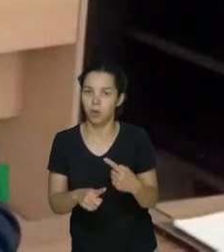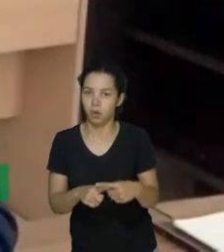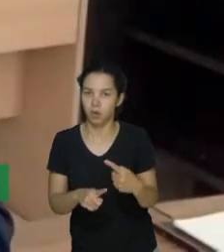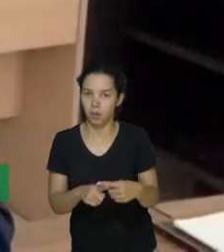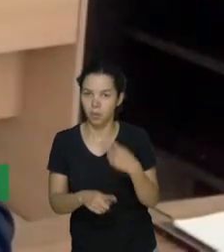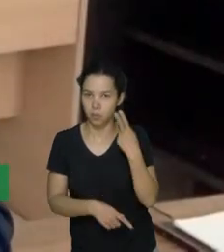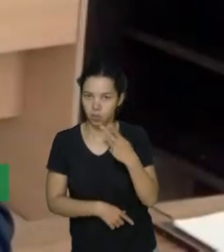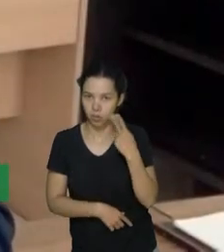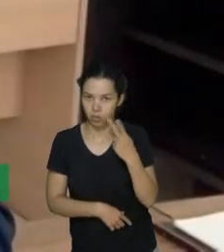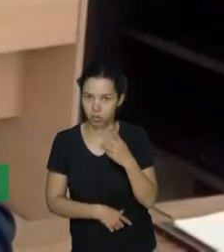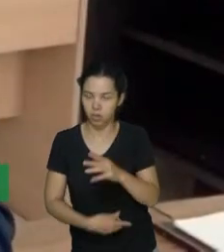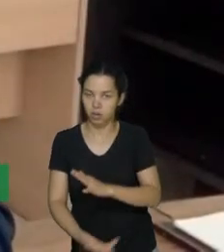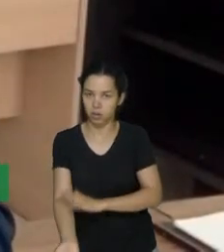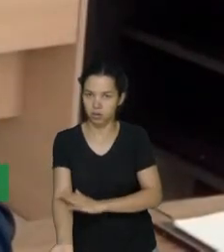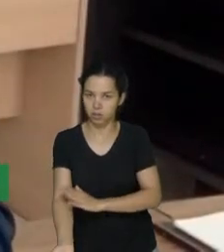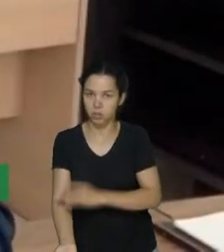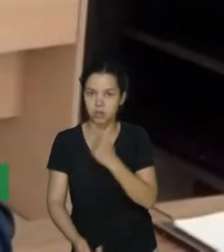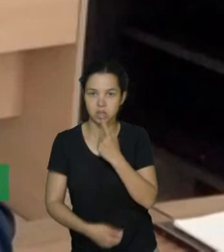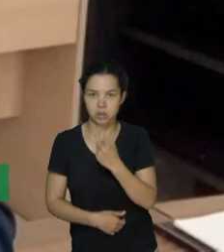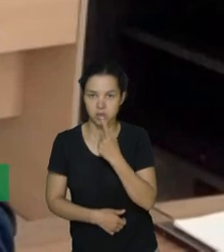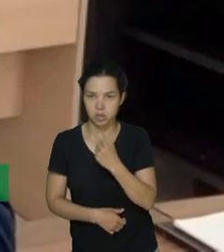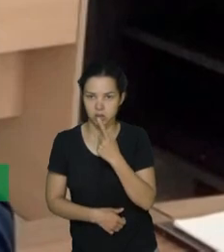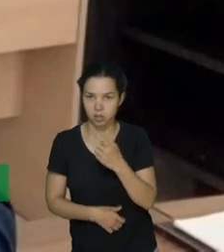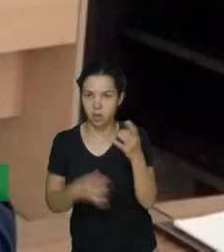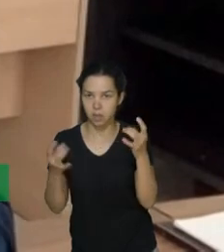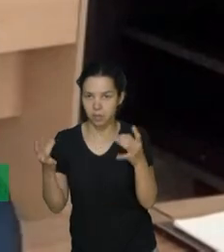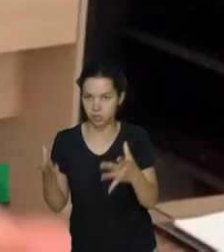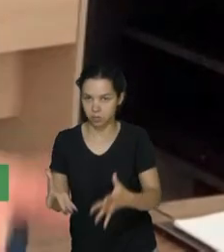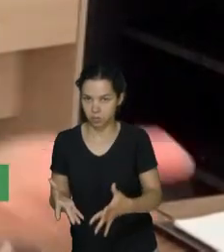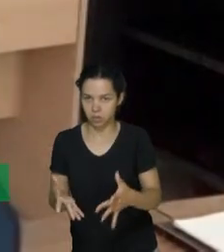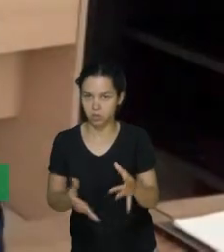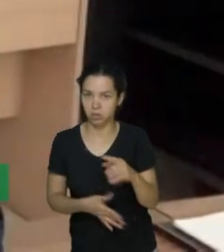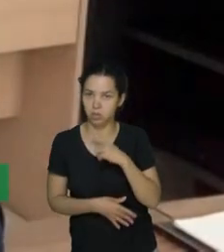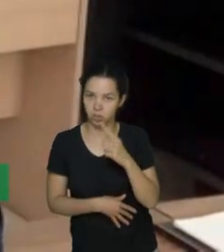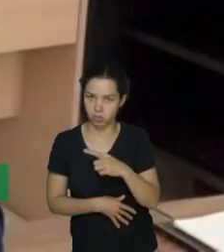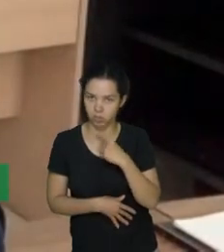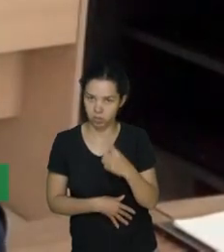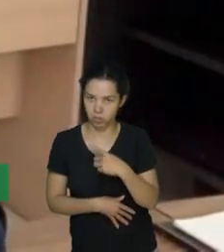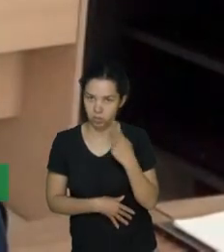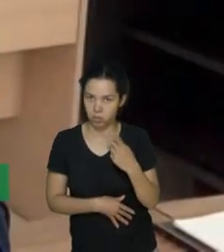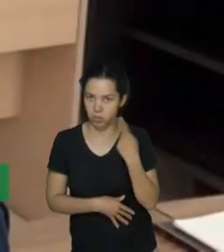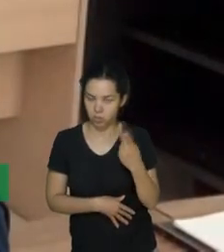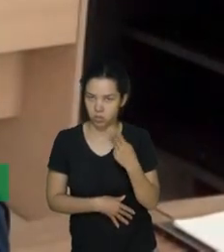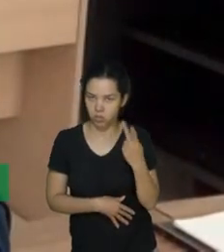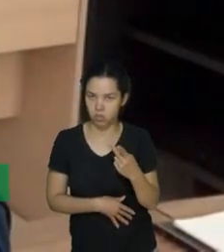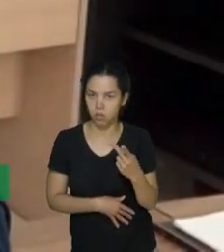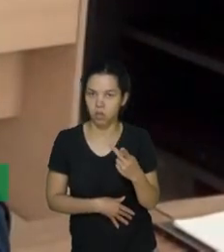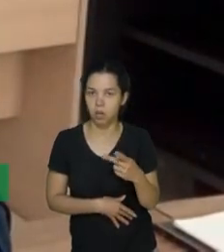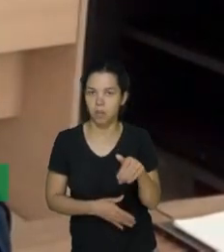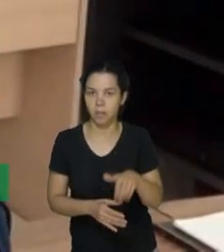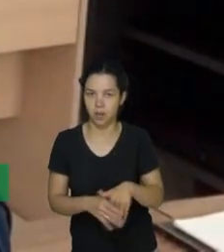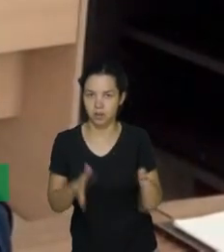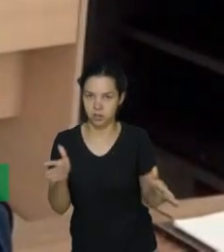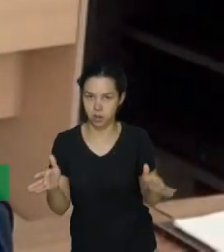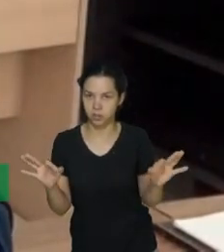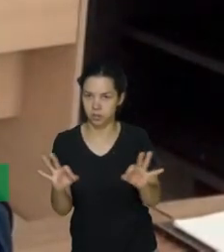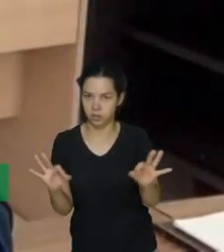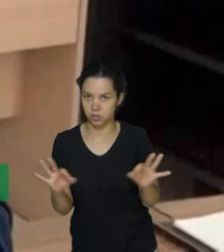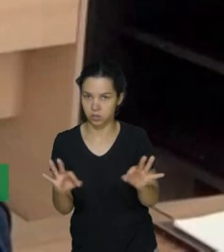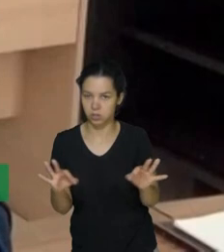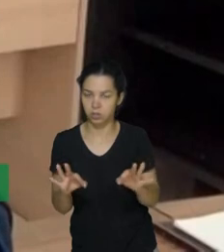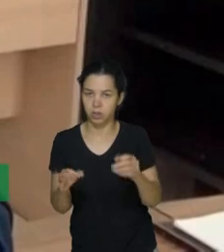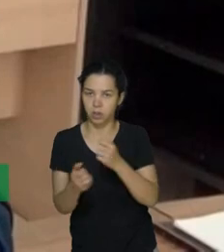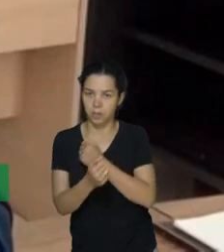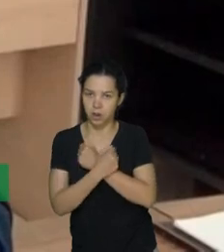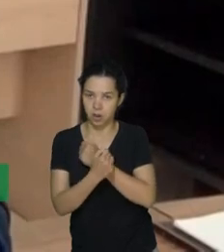no sangue, e a gente não consegue deixar de ser o político, mesmo sem mandato. Um grande e forte abraço, obrigado